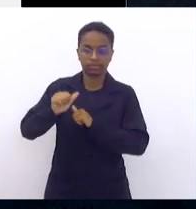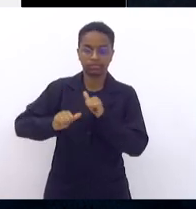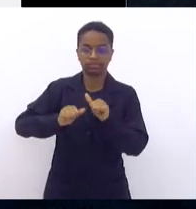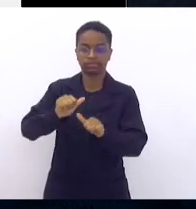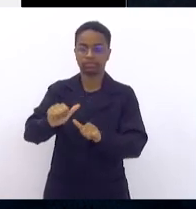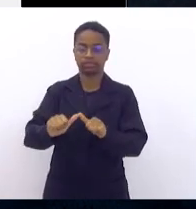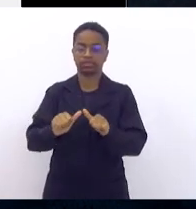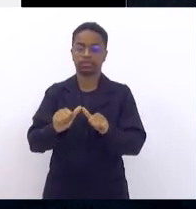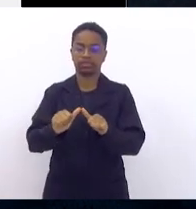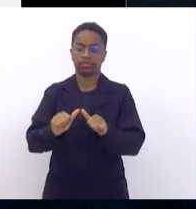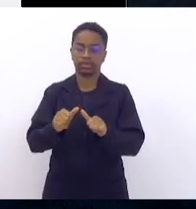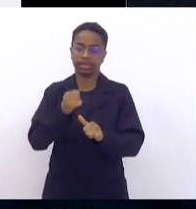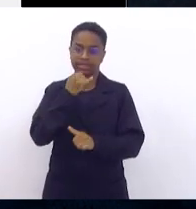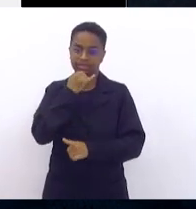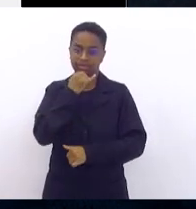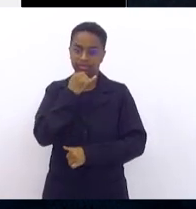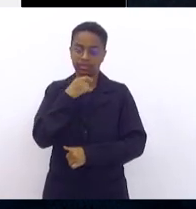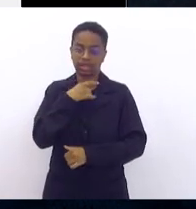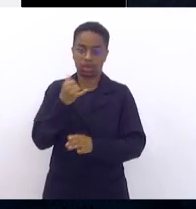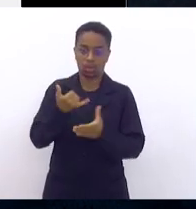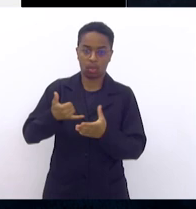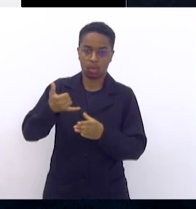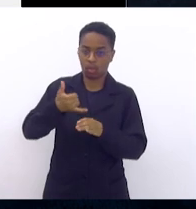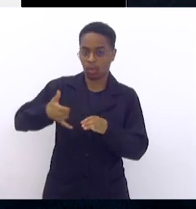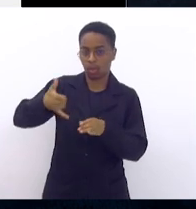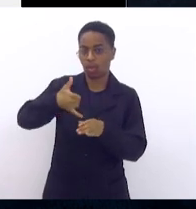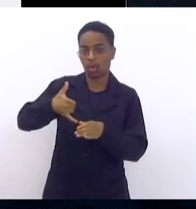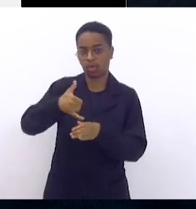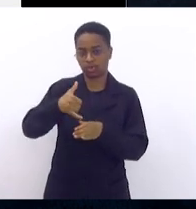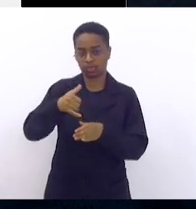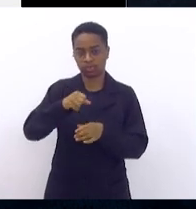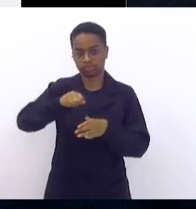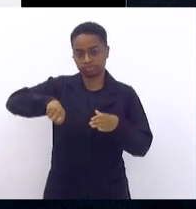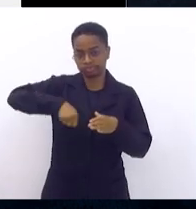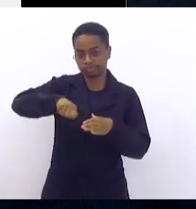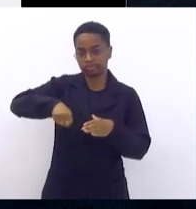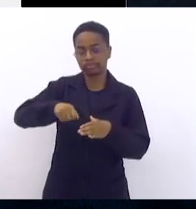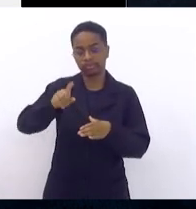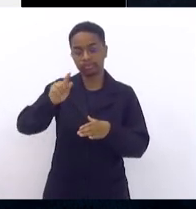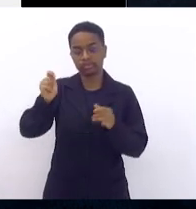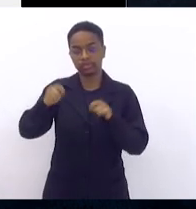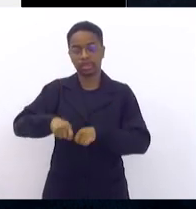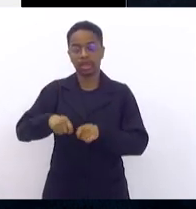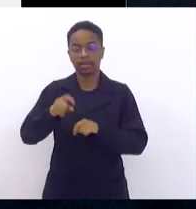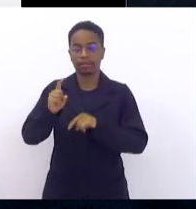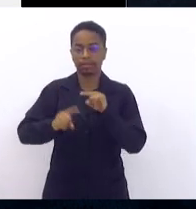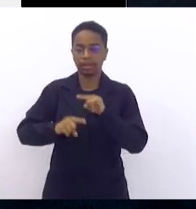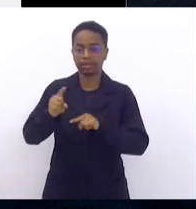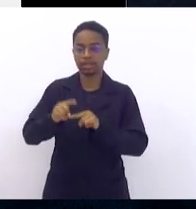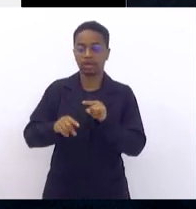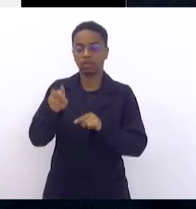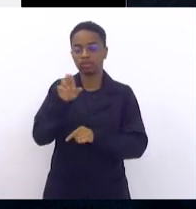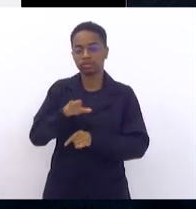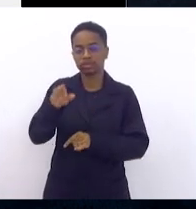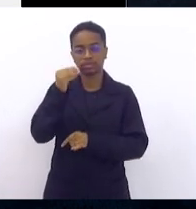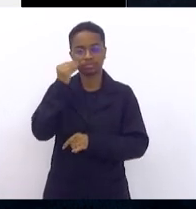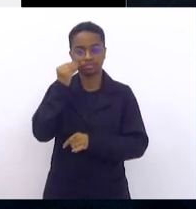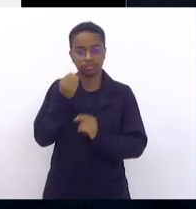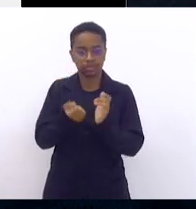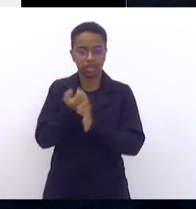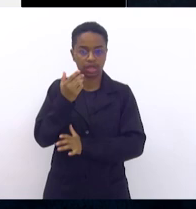que seria por exemplo óleo de cozinha como matéria-prima para um novo processo produtivo pensando no Impacto